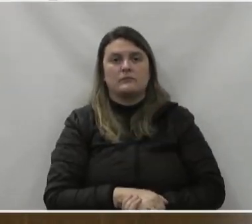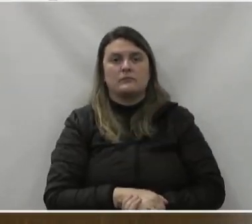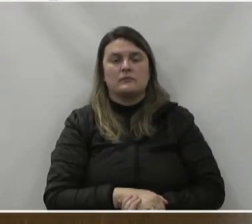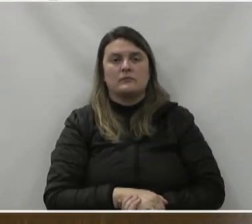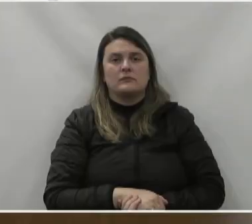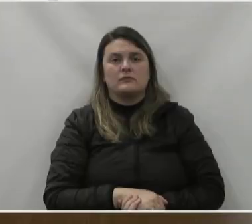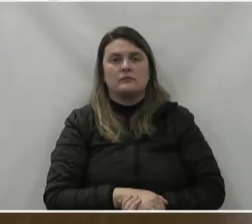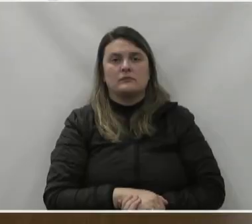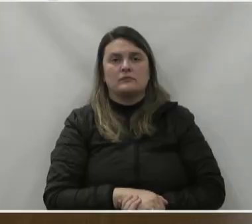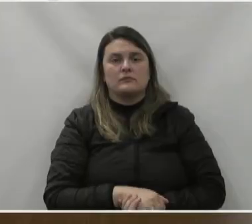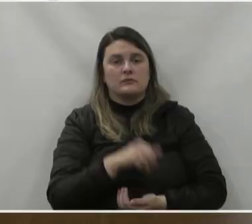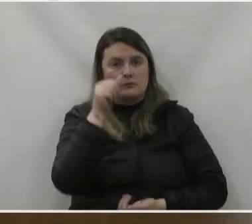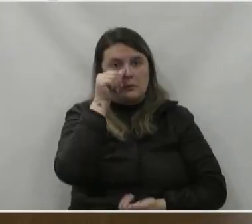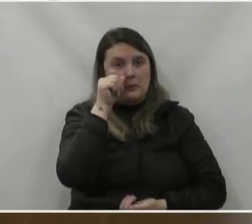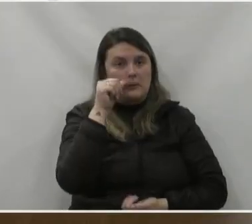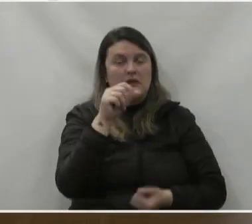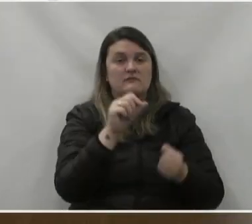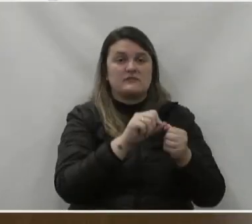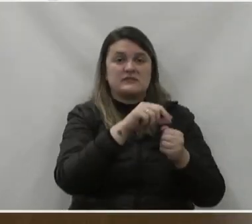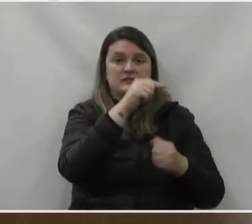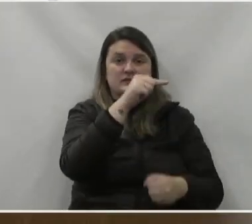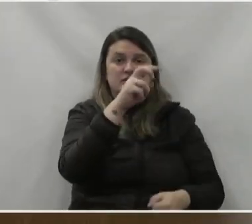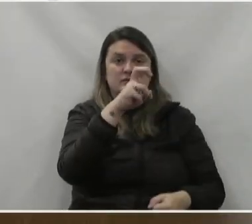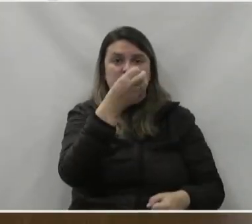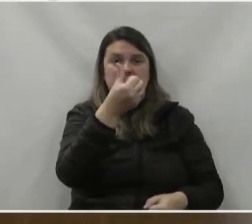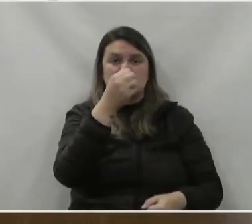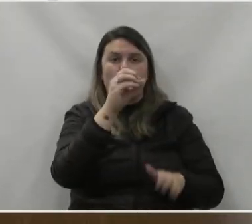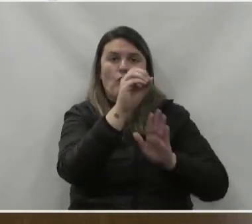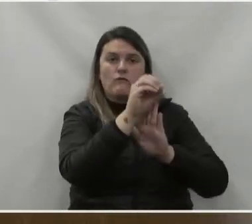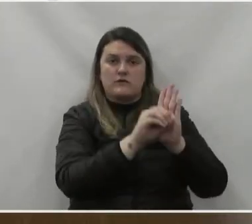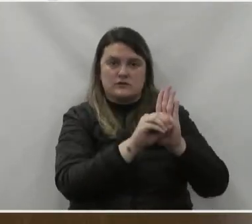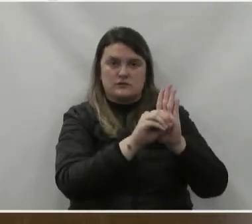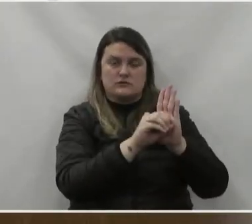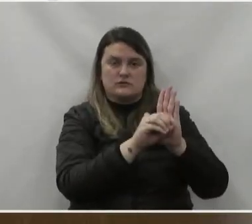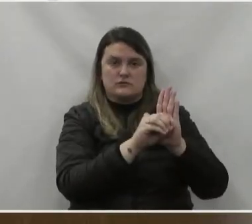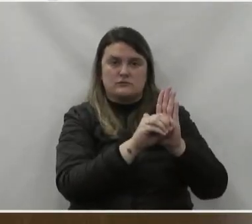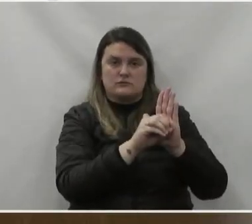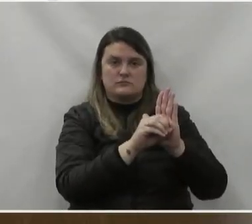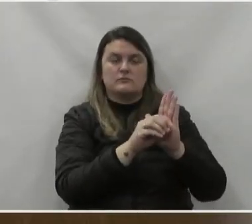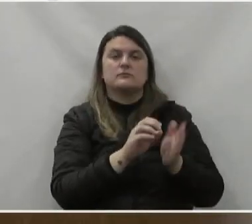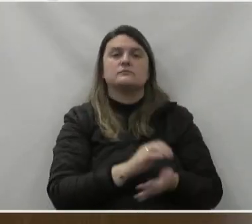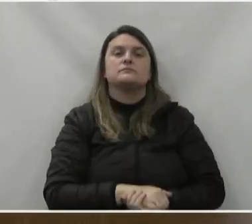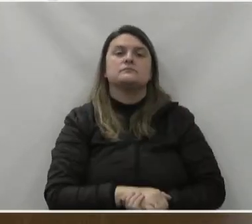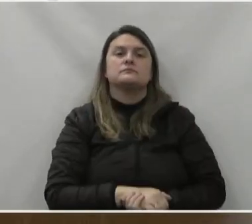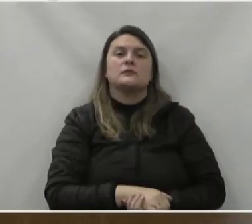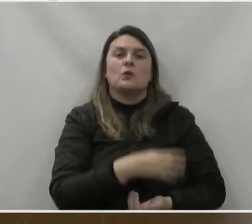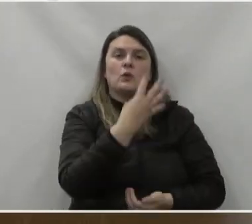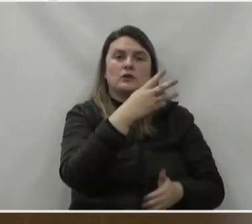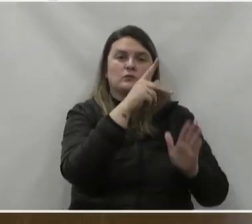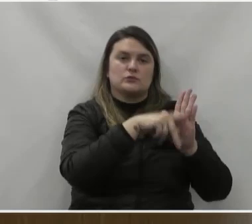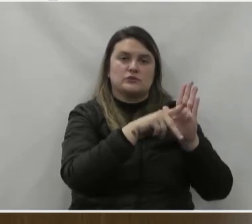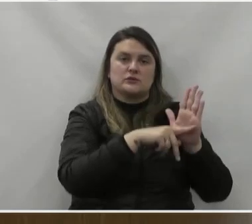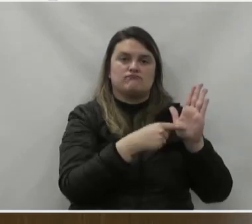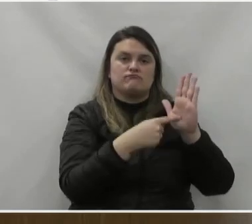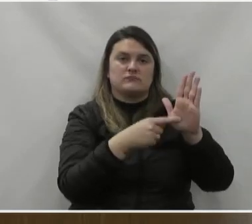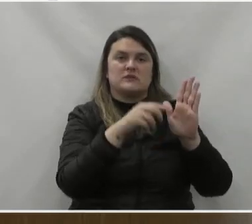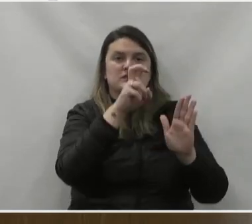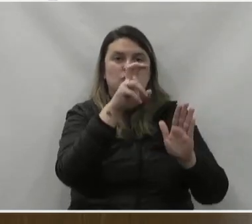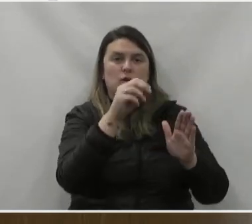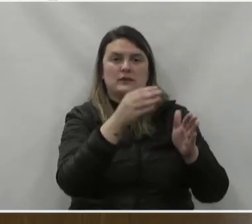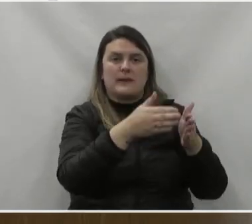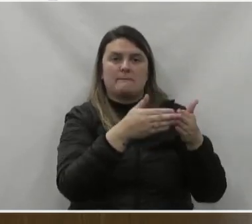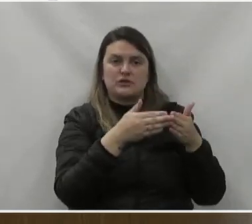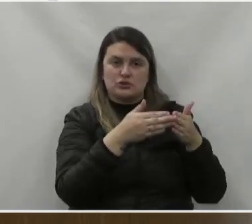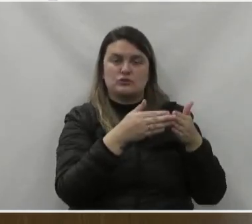temos aqui também 756 ofícios, né, como vereador, presidente da Câmara, 4 projetos apresentados, 50